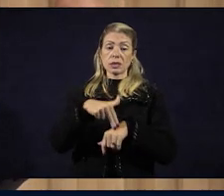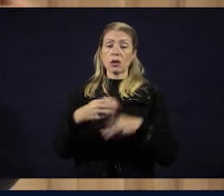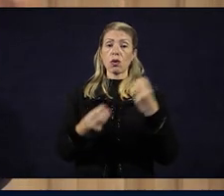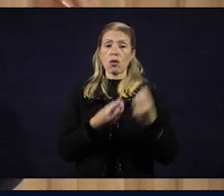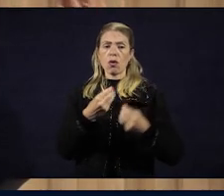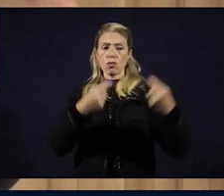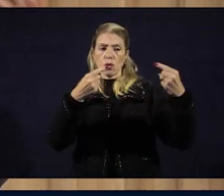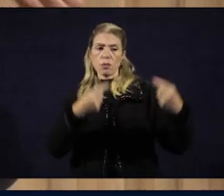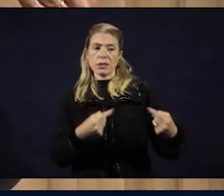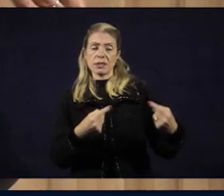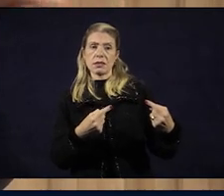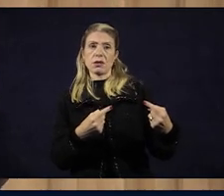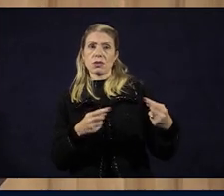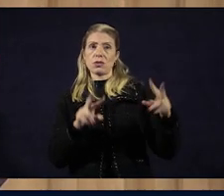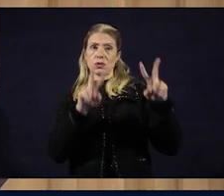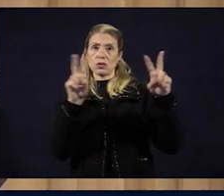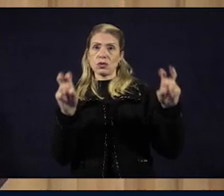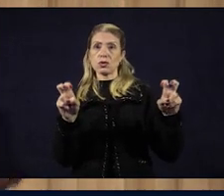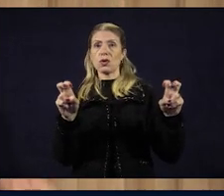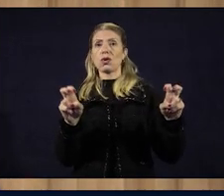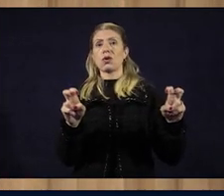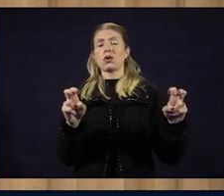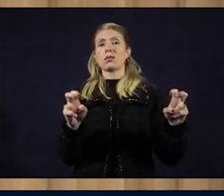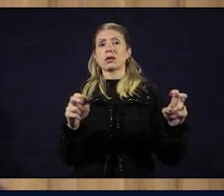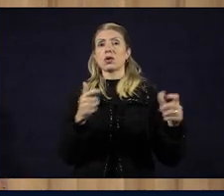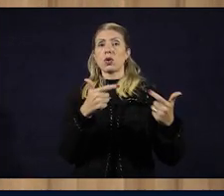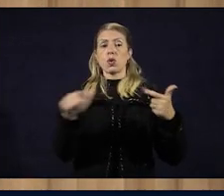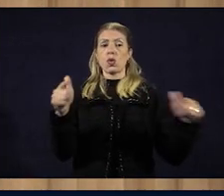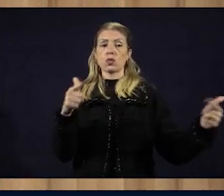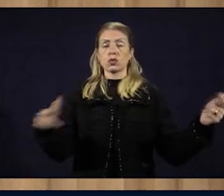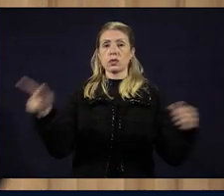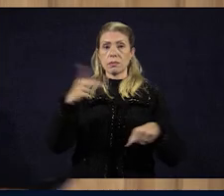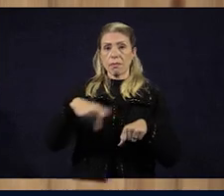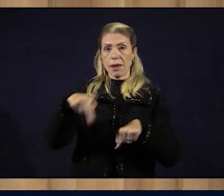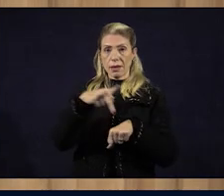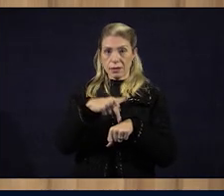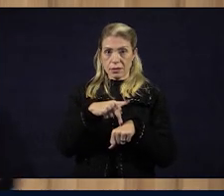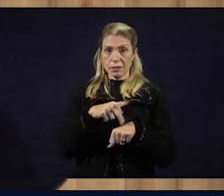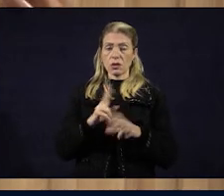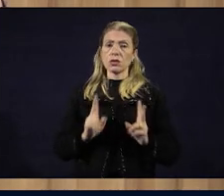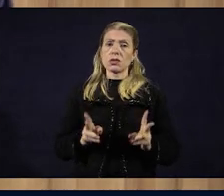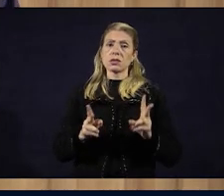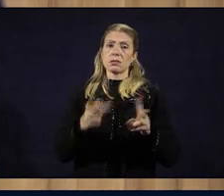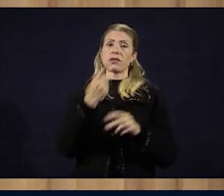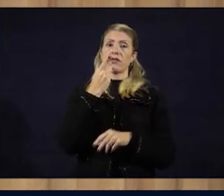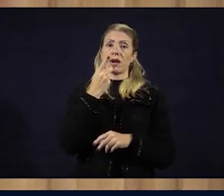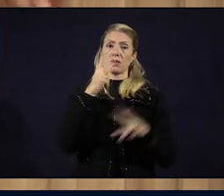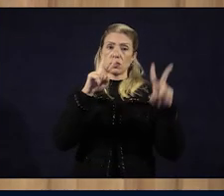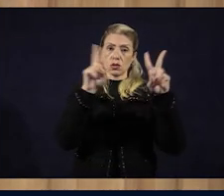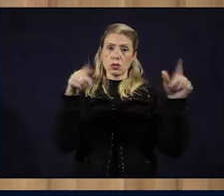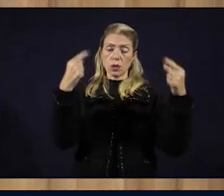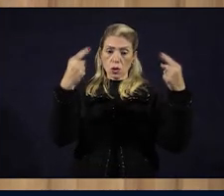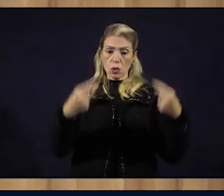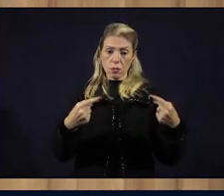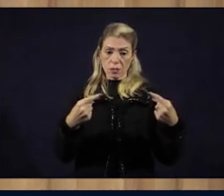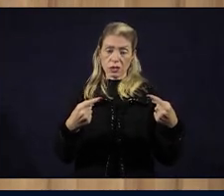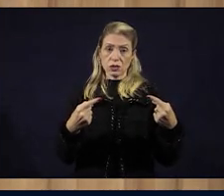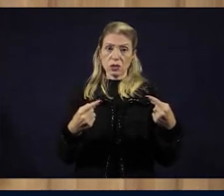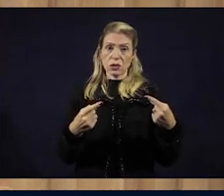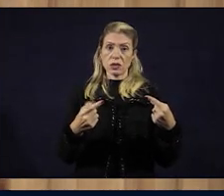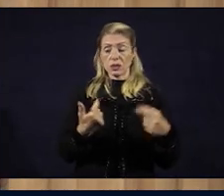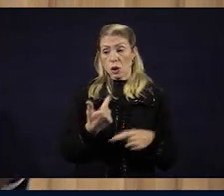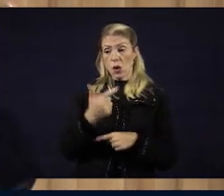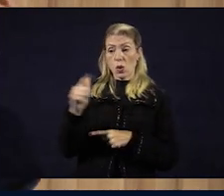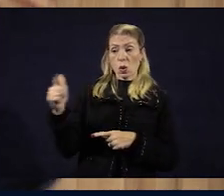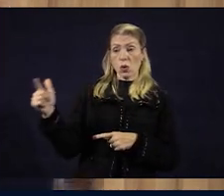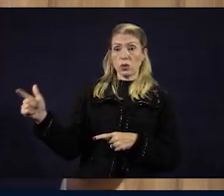com relação, né, principalmente aos outros países. Eu sempre digo para os competidores, né, e para as